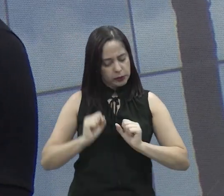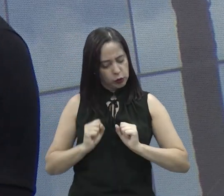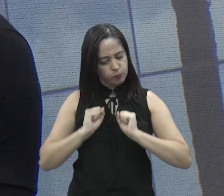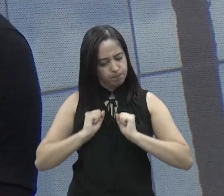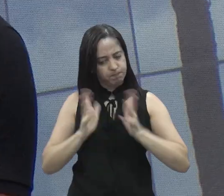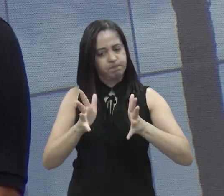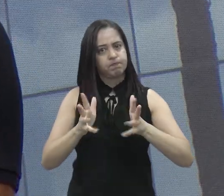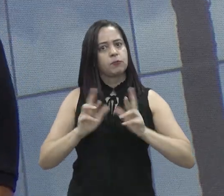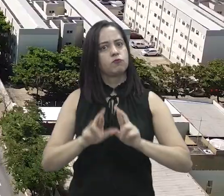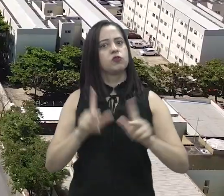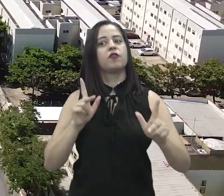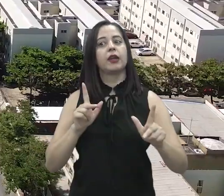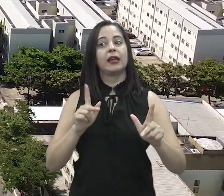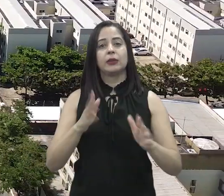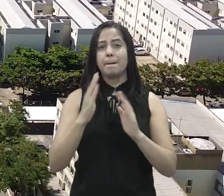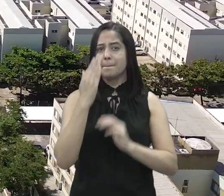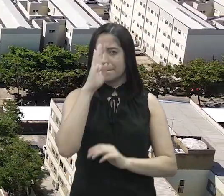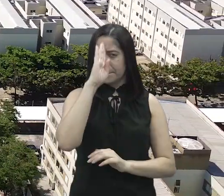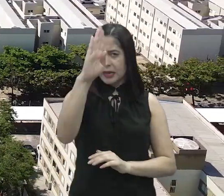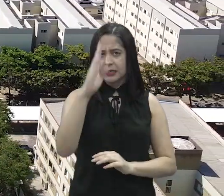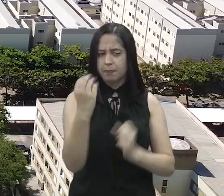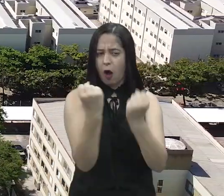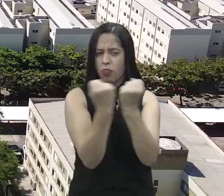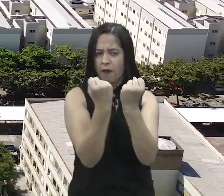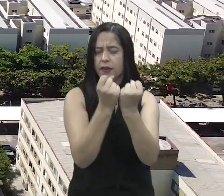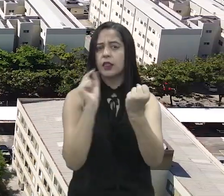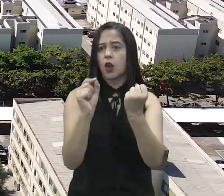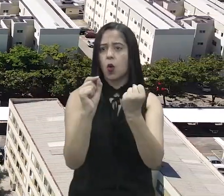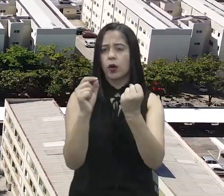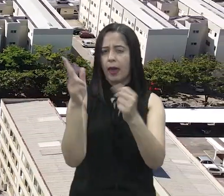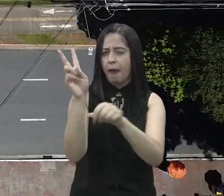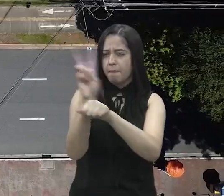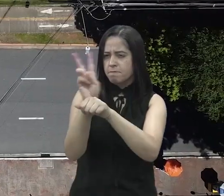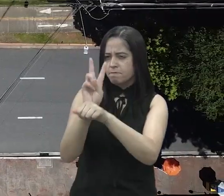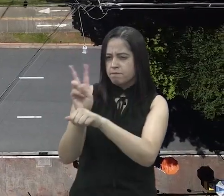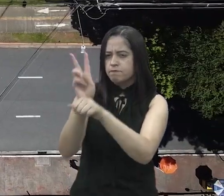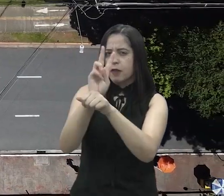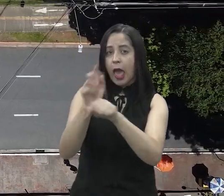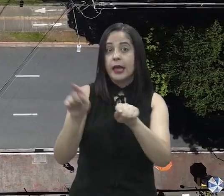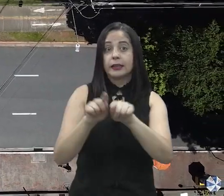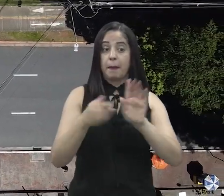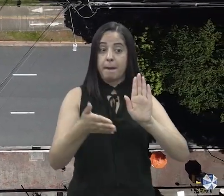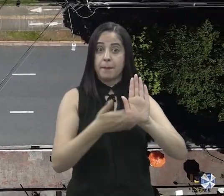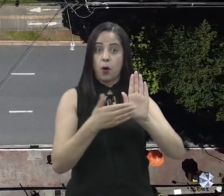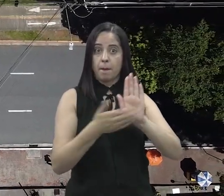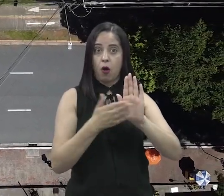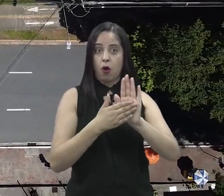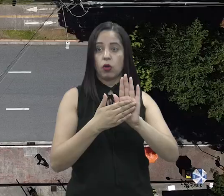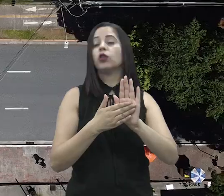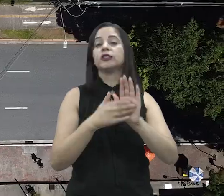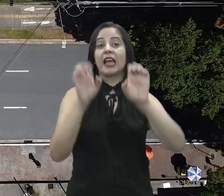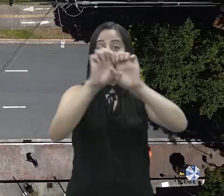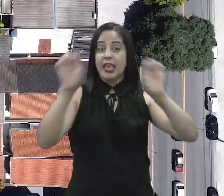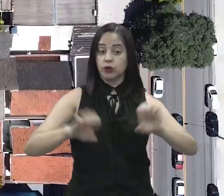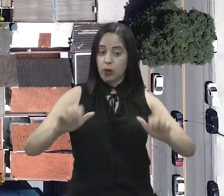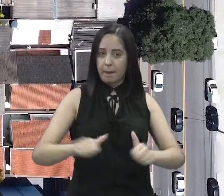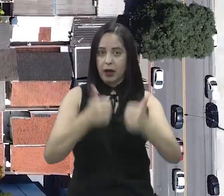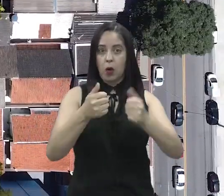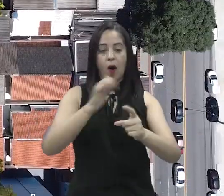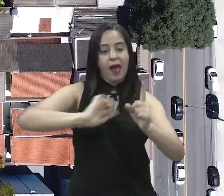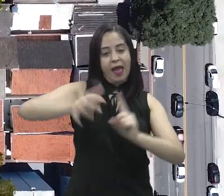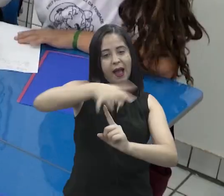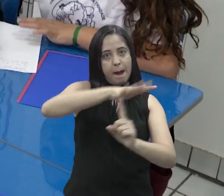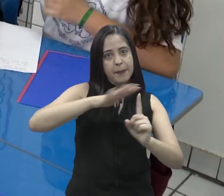atuação diversificada. A principal bandeira foi fiscalizar e propor melhorias em áreas estratégicas, como